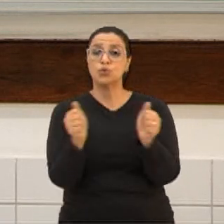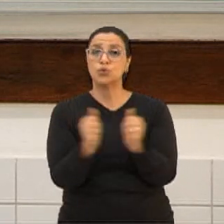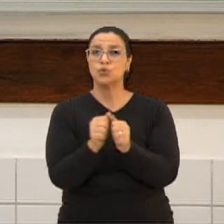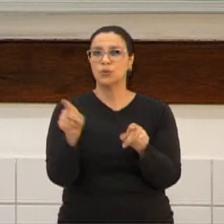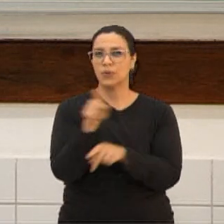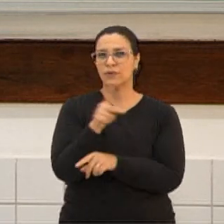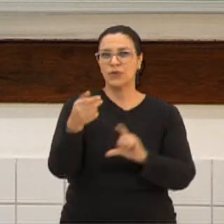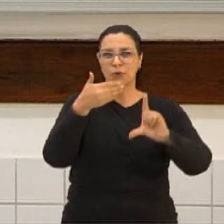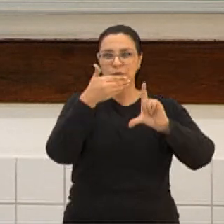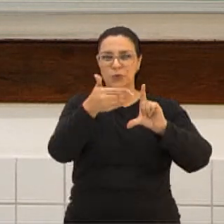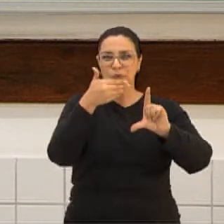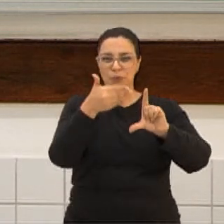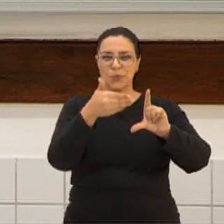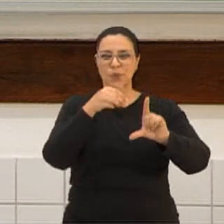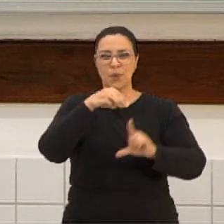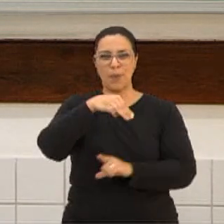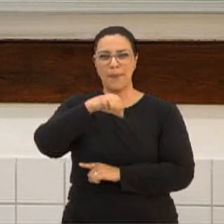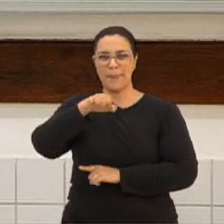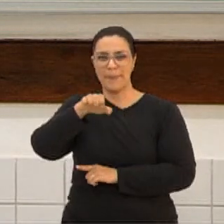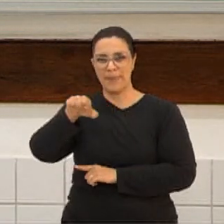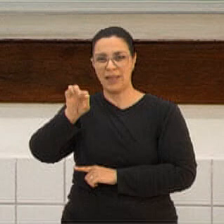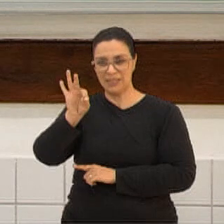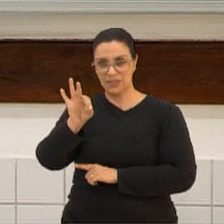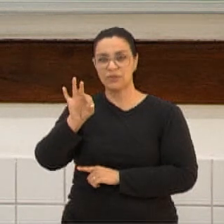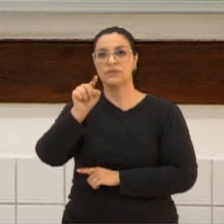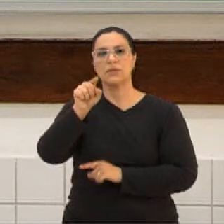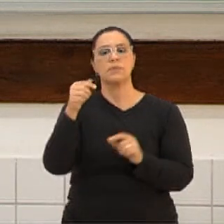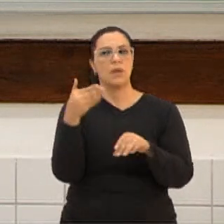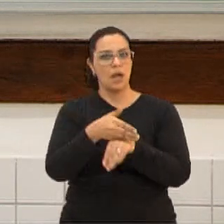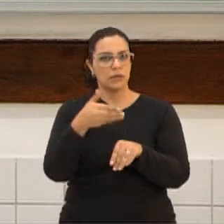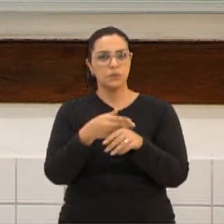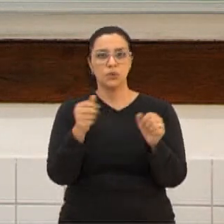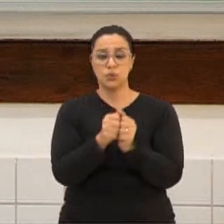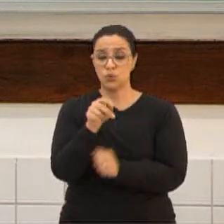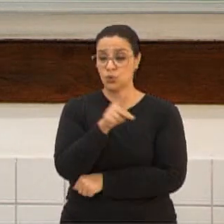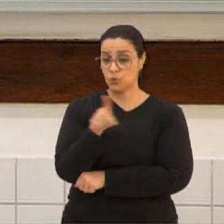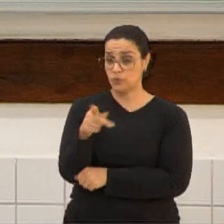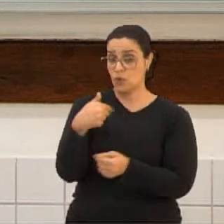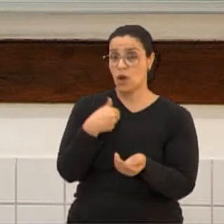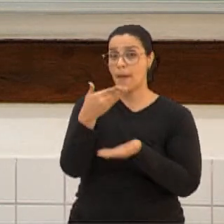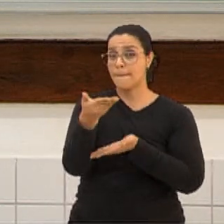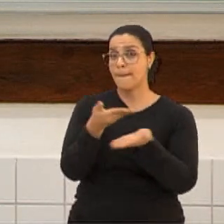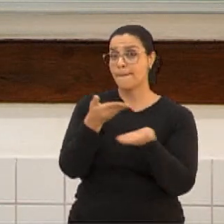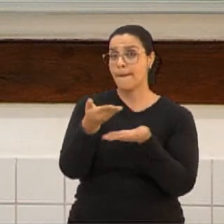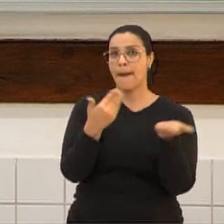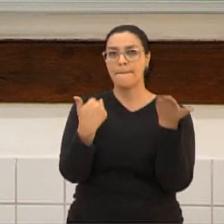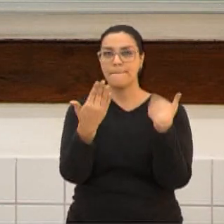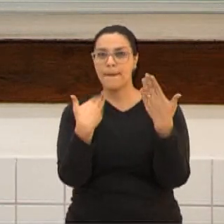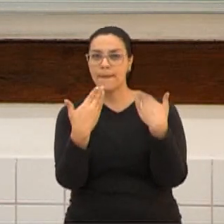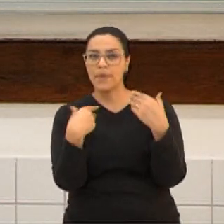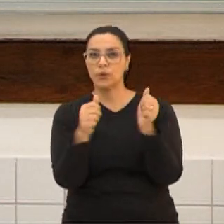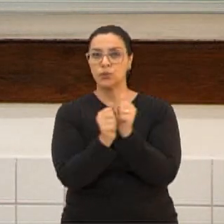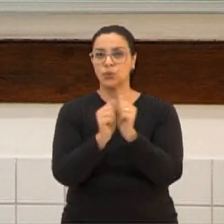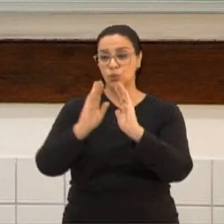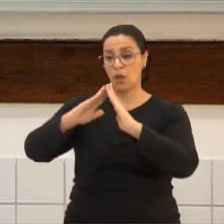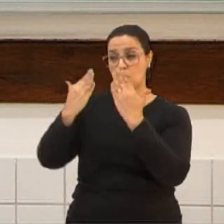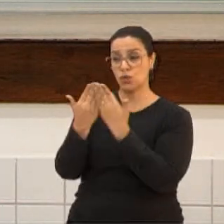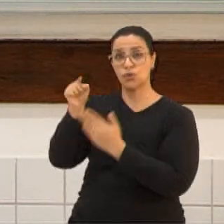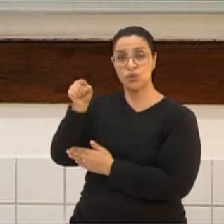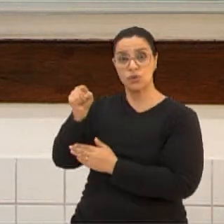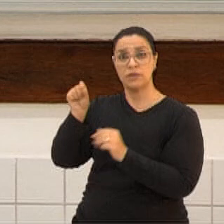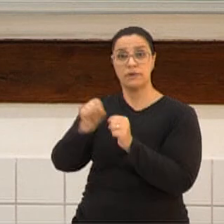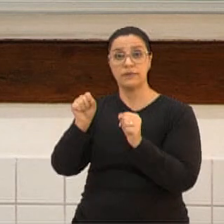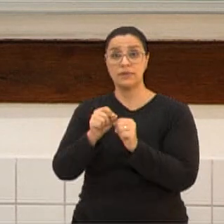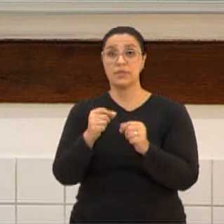professores. Então, por meio da ferramenta, do aplicativo Google Meet, os professores da sua escola estarão